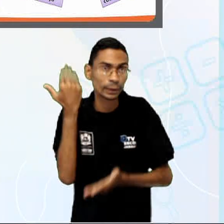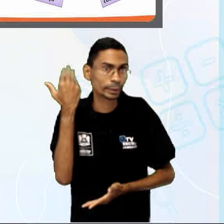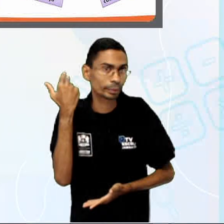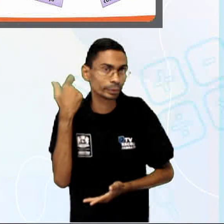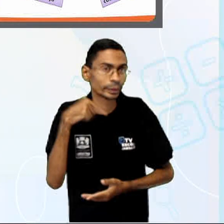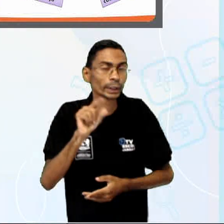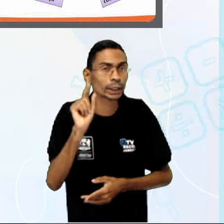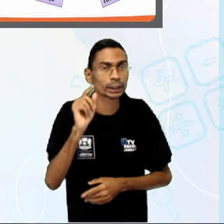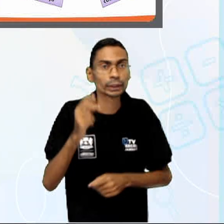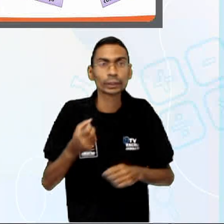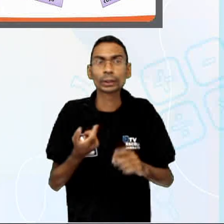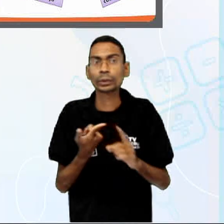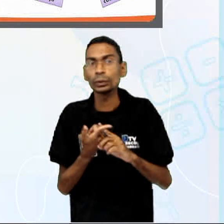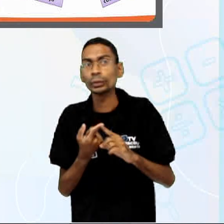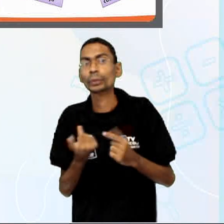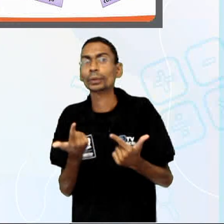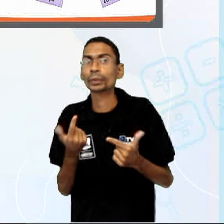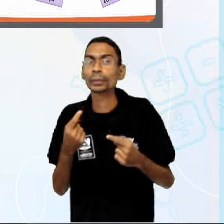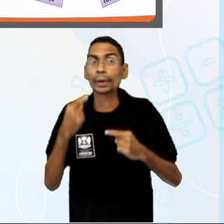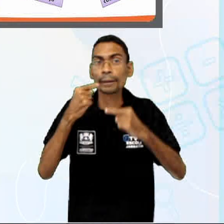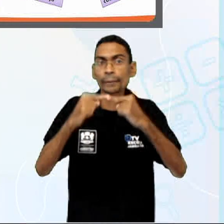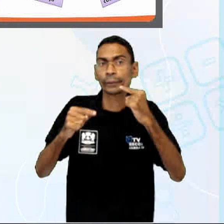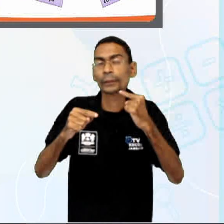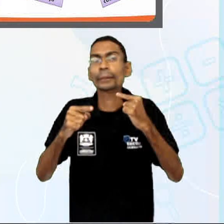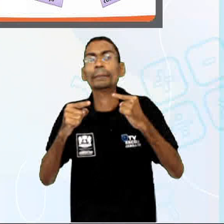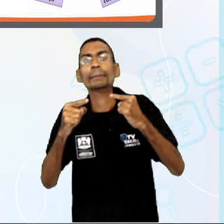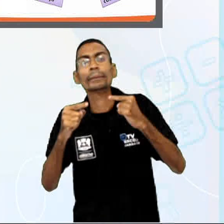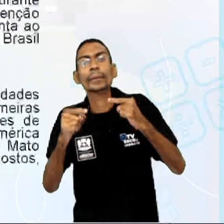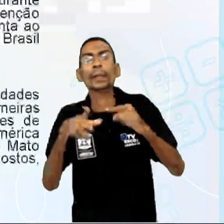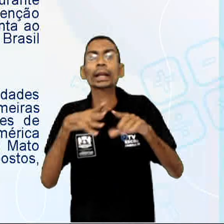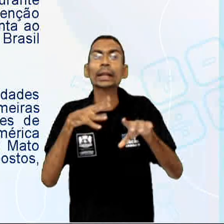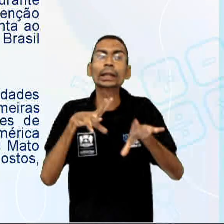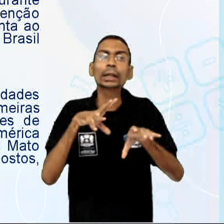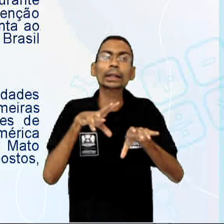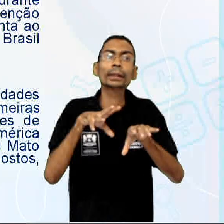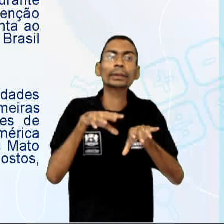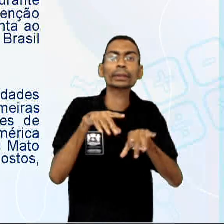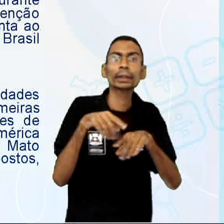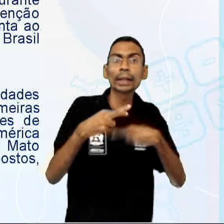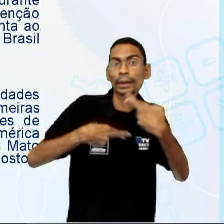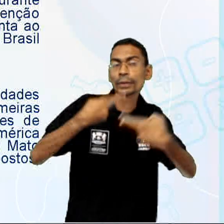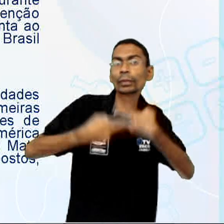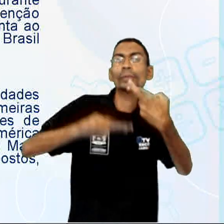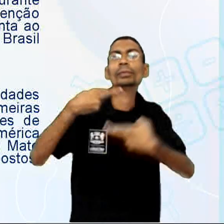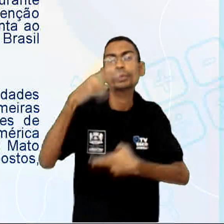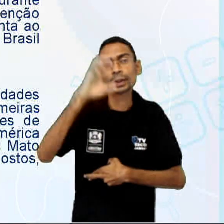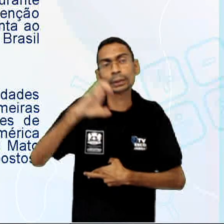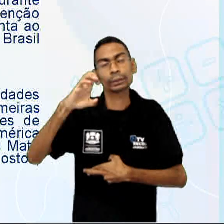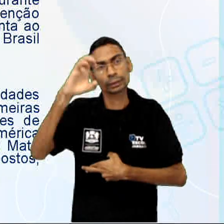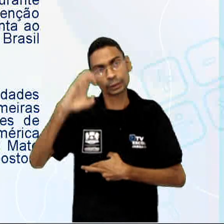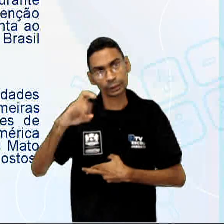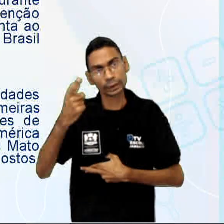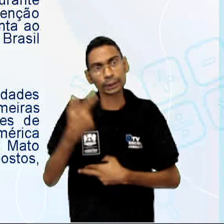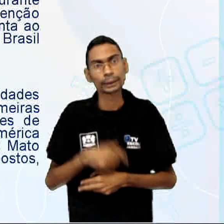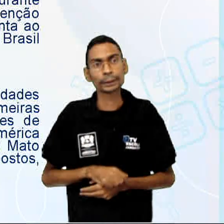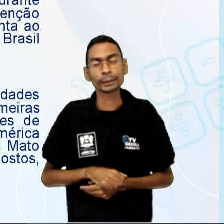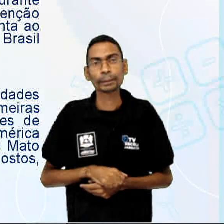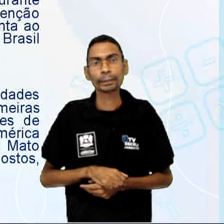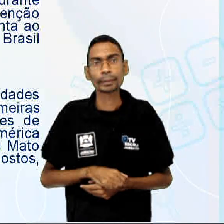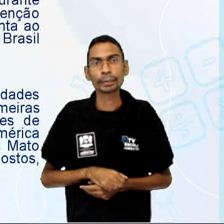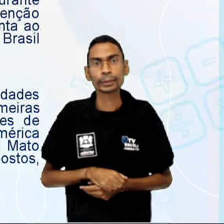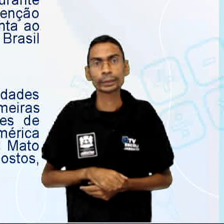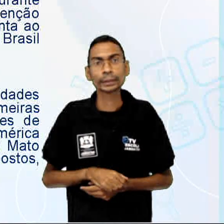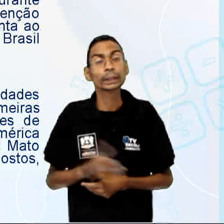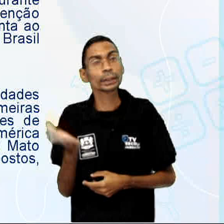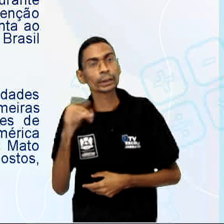a Contra-Reforma Católica, beleza? Mais para frente aí, eu trago para vocês o que a gente chama